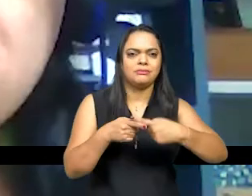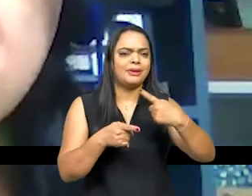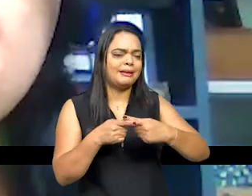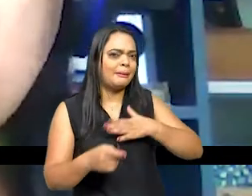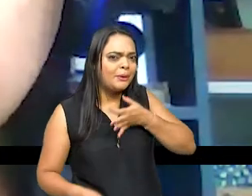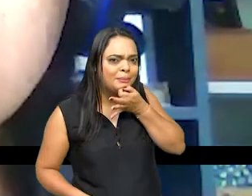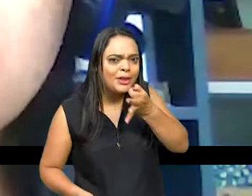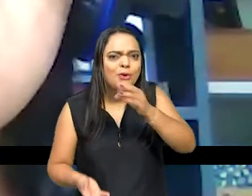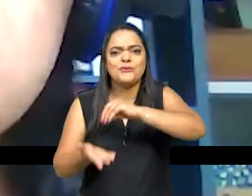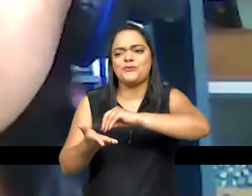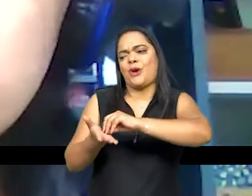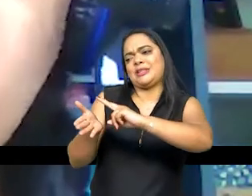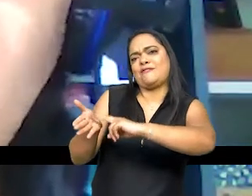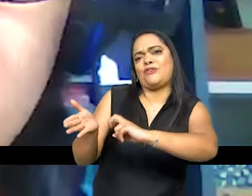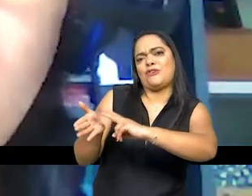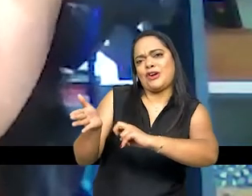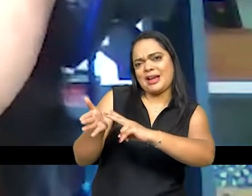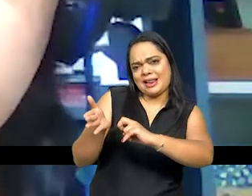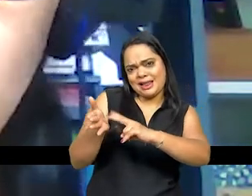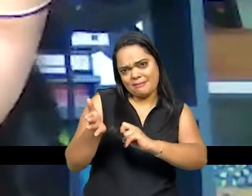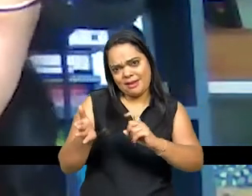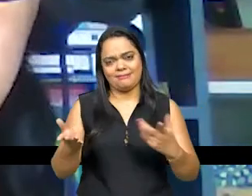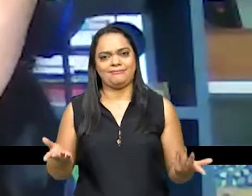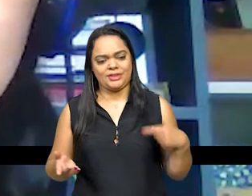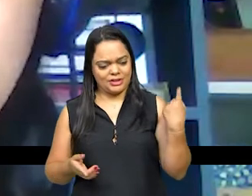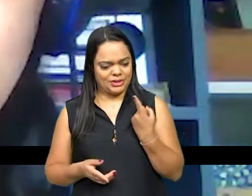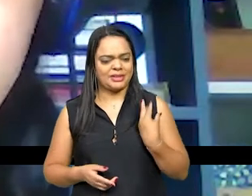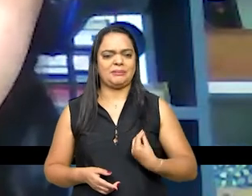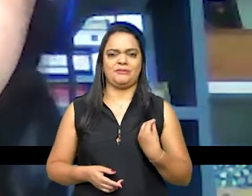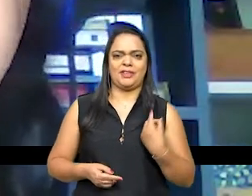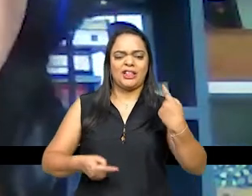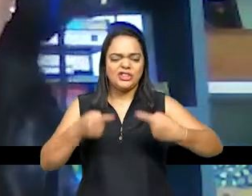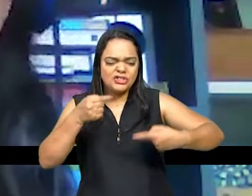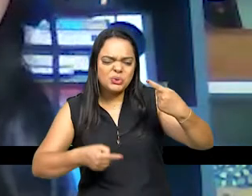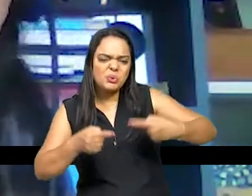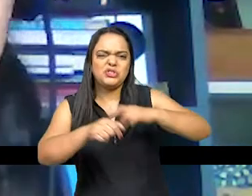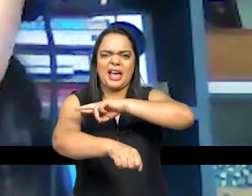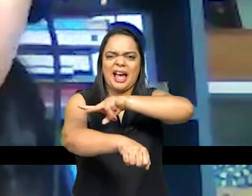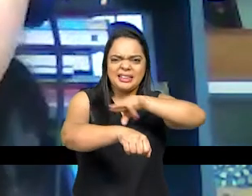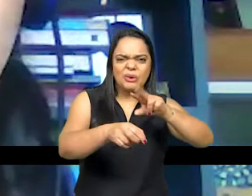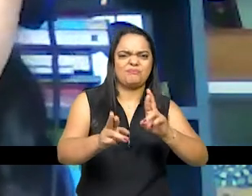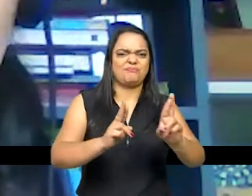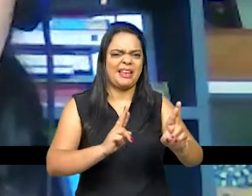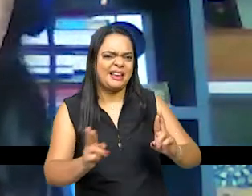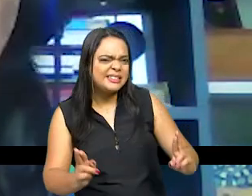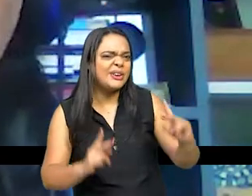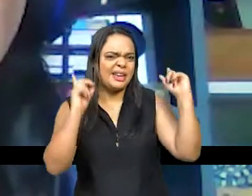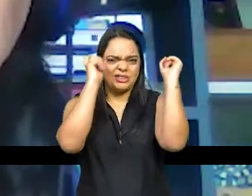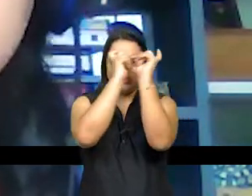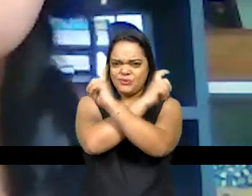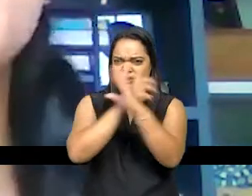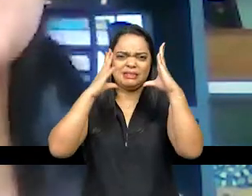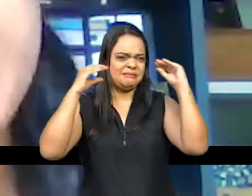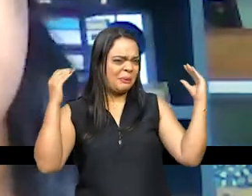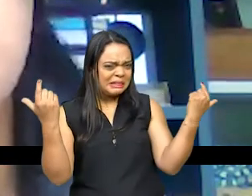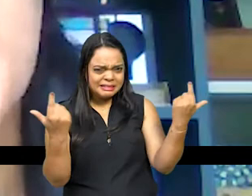vocabulário. Eu acho que nós estamos numa área espinhosa, discutir relações raciais é espinhoso, não é tranquilo. Eu